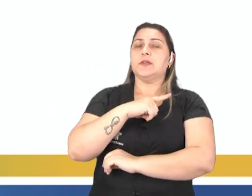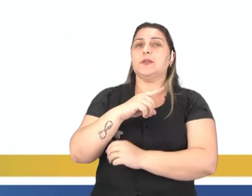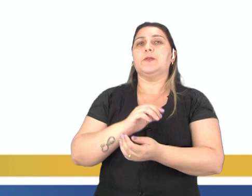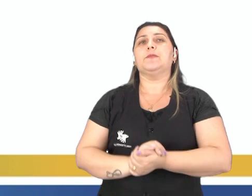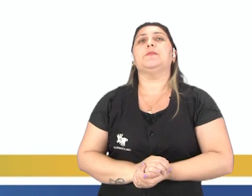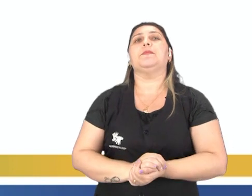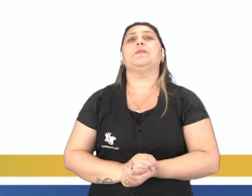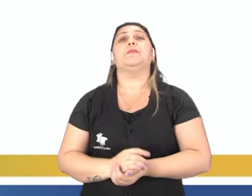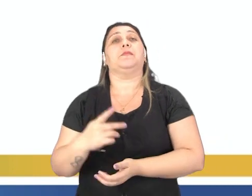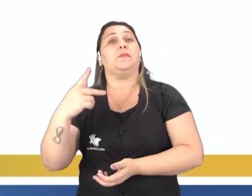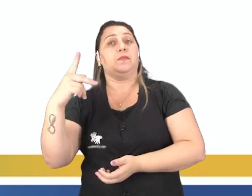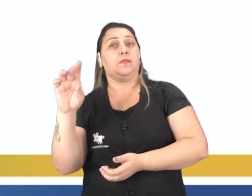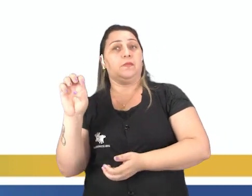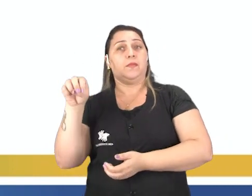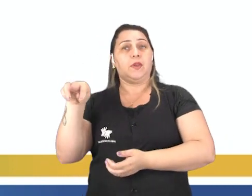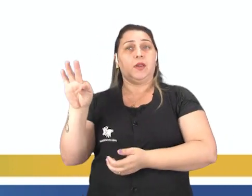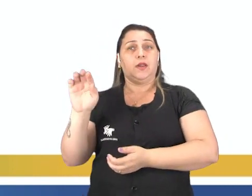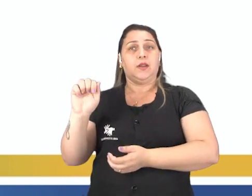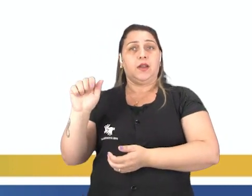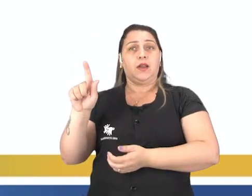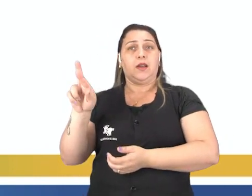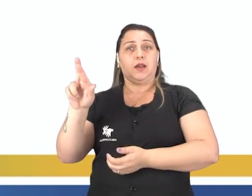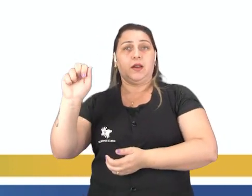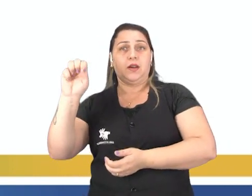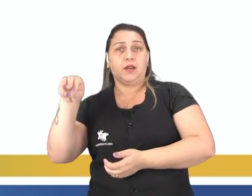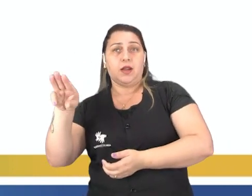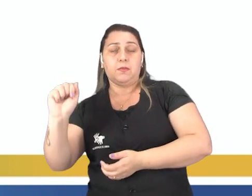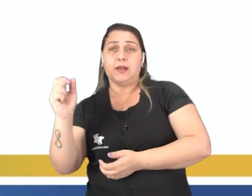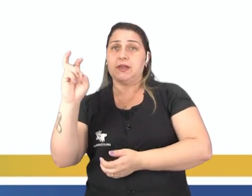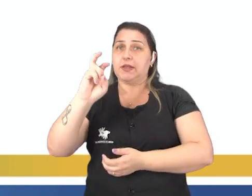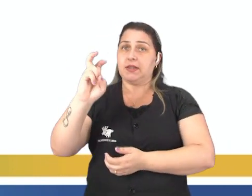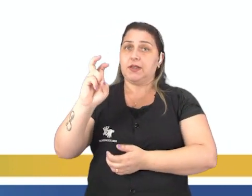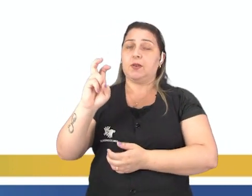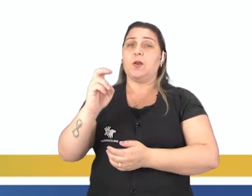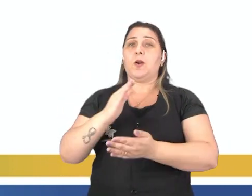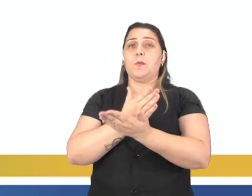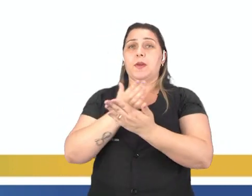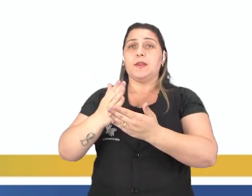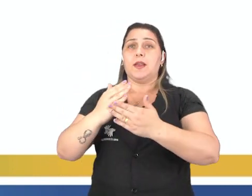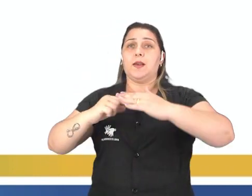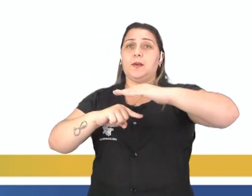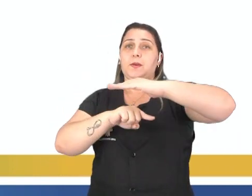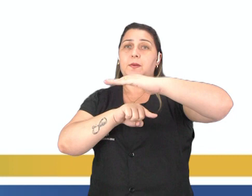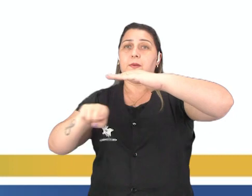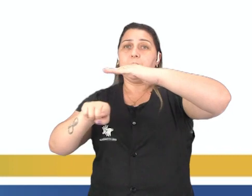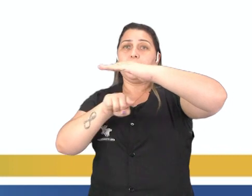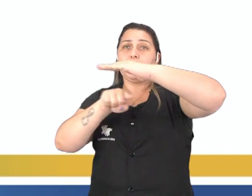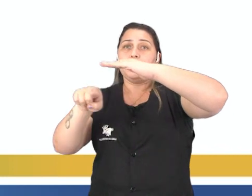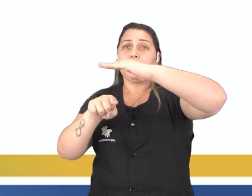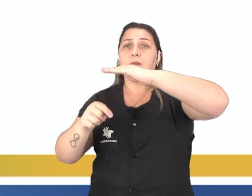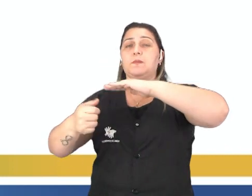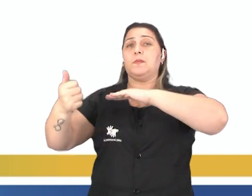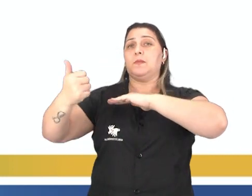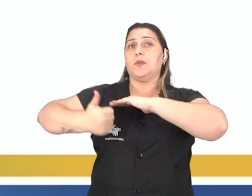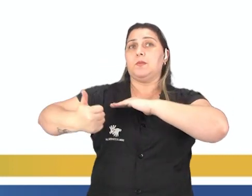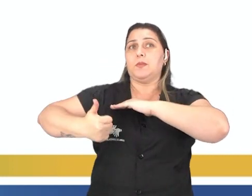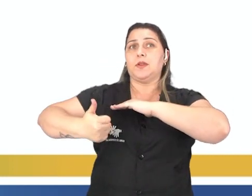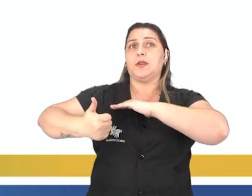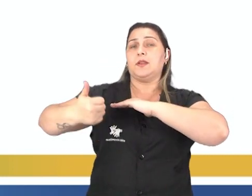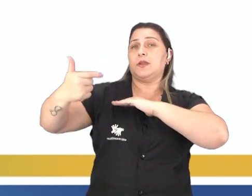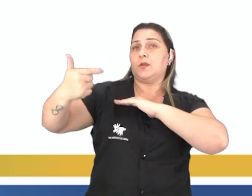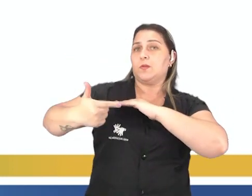o pentagrama, essas 5 linhas. Começando de baixo para cima, nós começamos a contar. Primeira